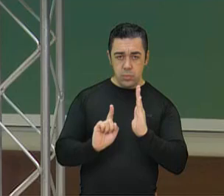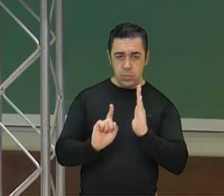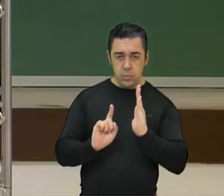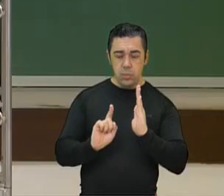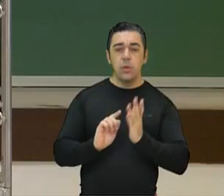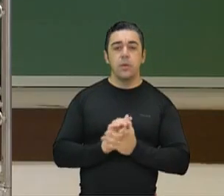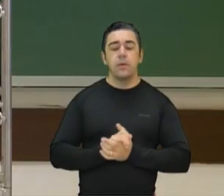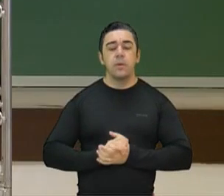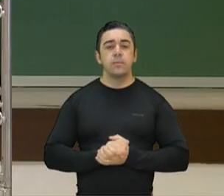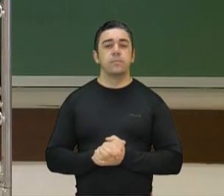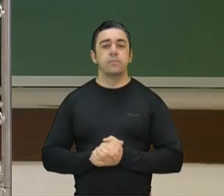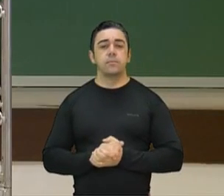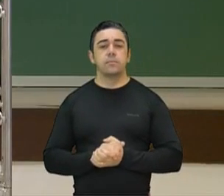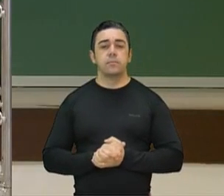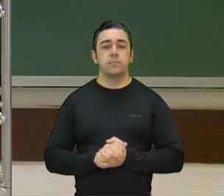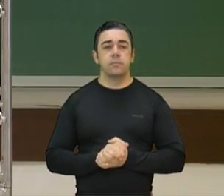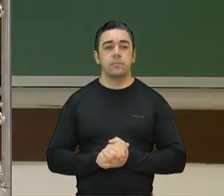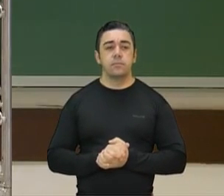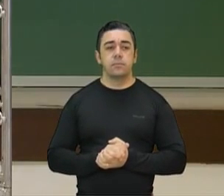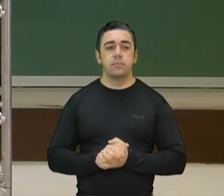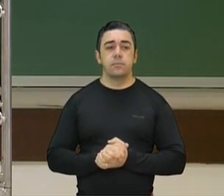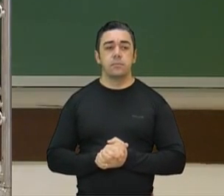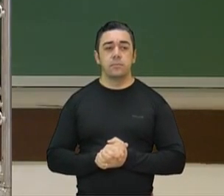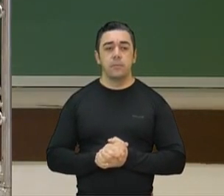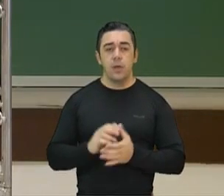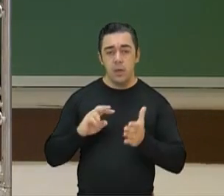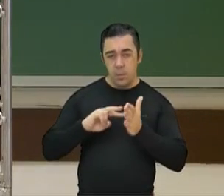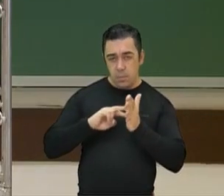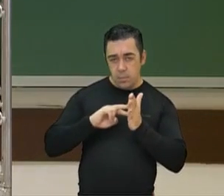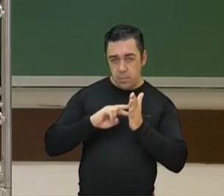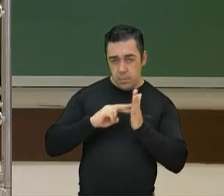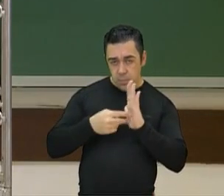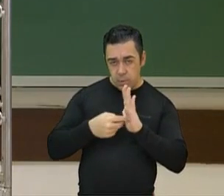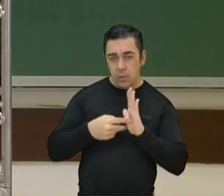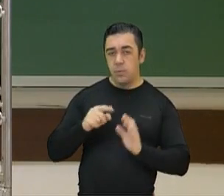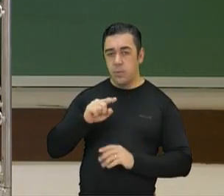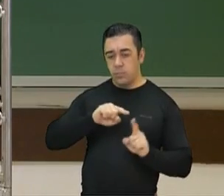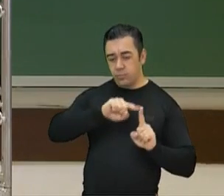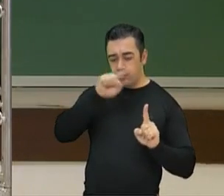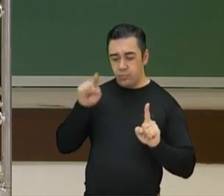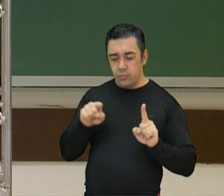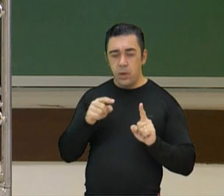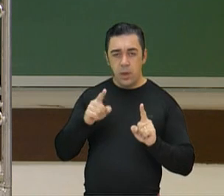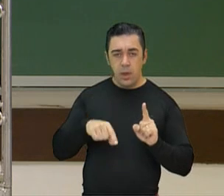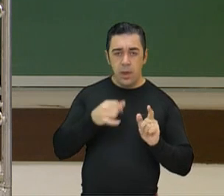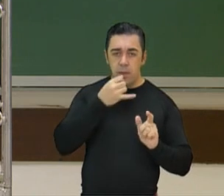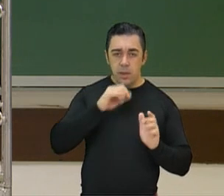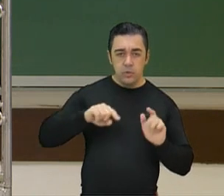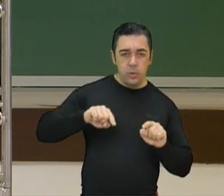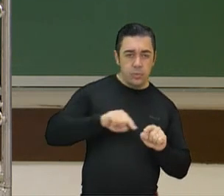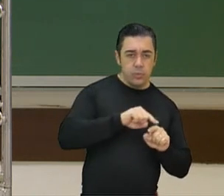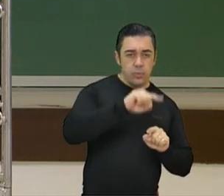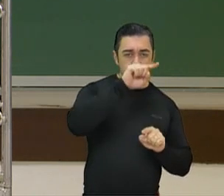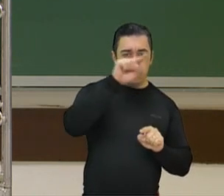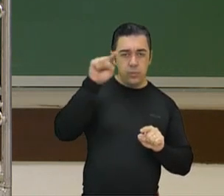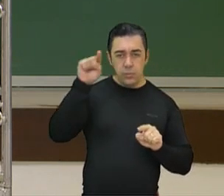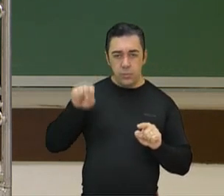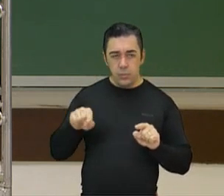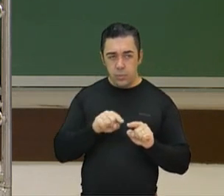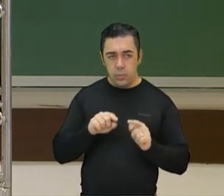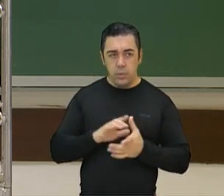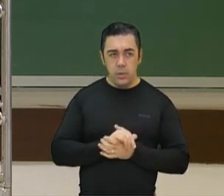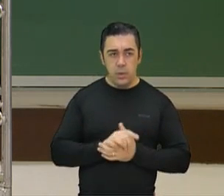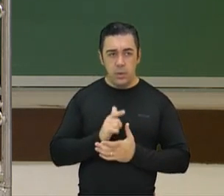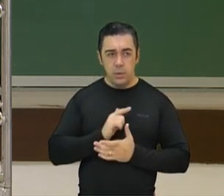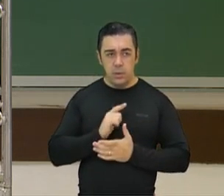a negativa. E aqui está a corrente, né? A corrente elétrica. E aqui só está o símbolo